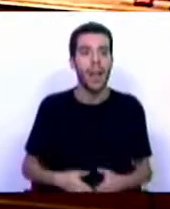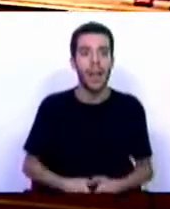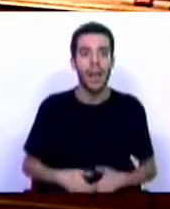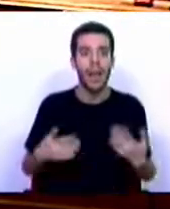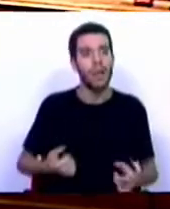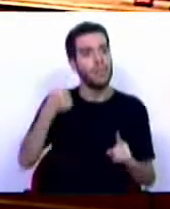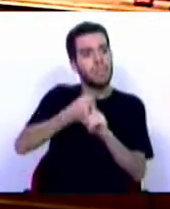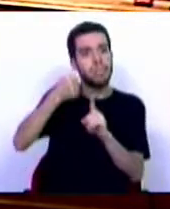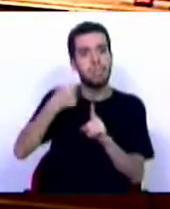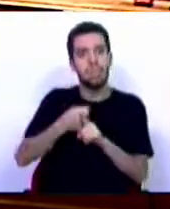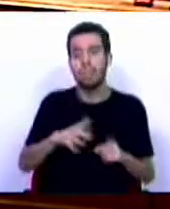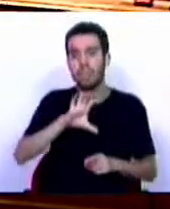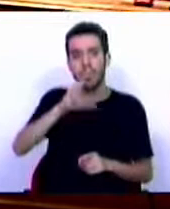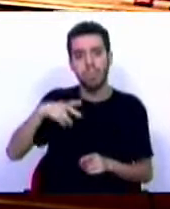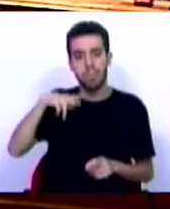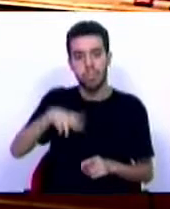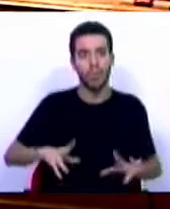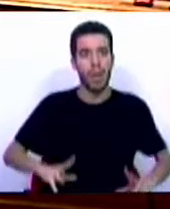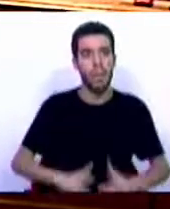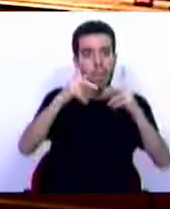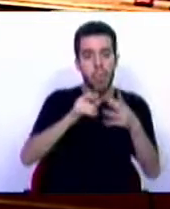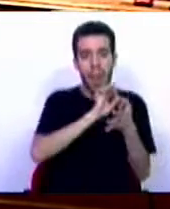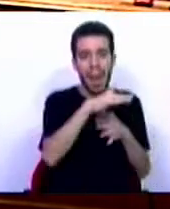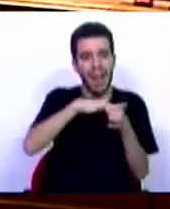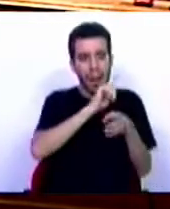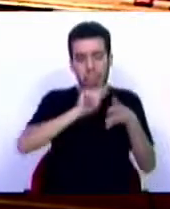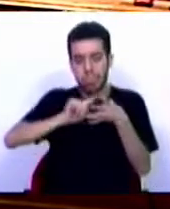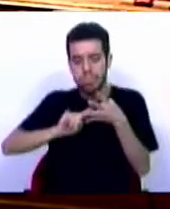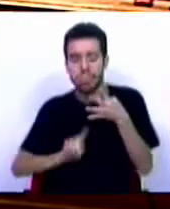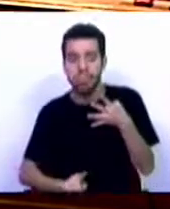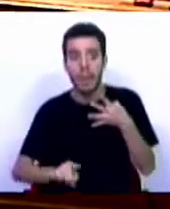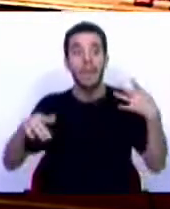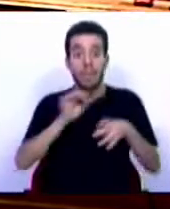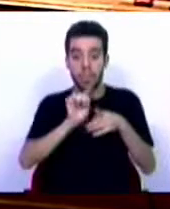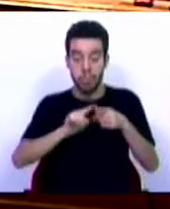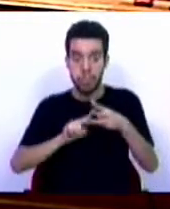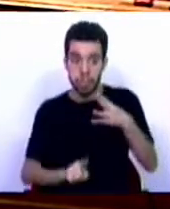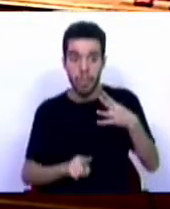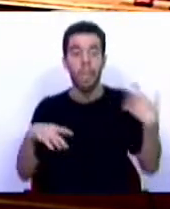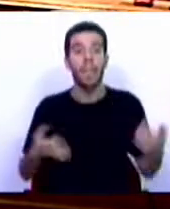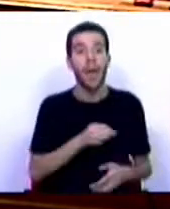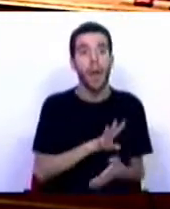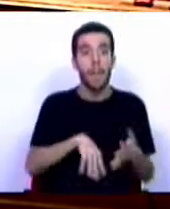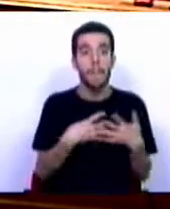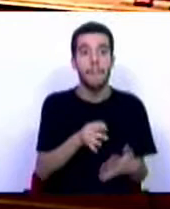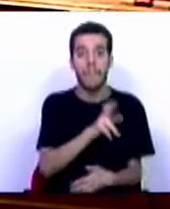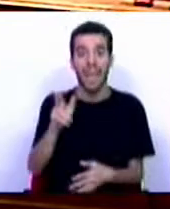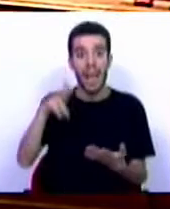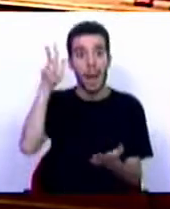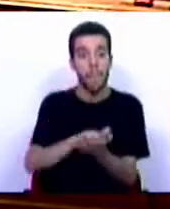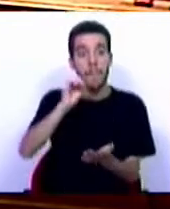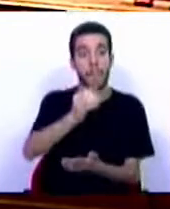pela recuperação de Portugal em todos os seus domínios. O primeiro PRR a ser aprovado na